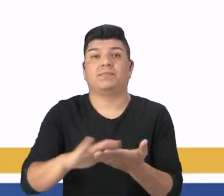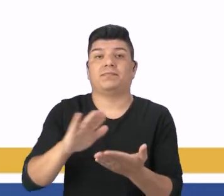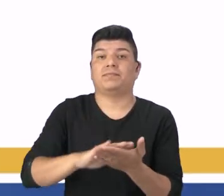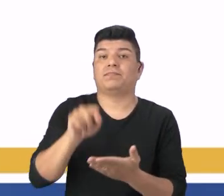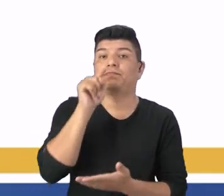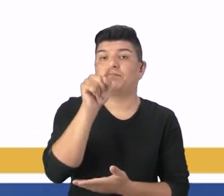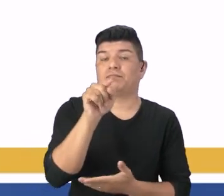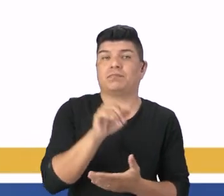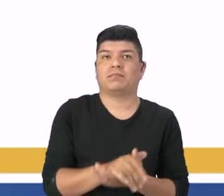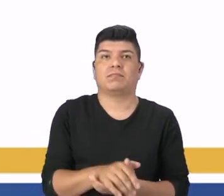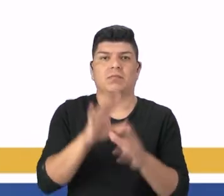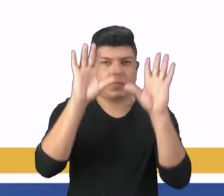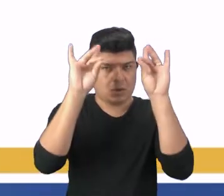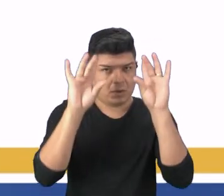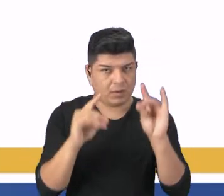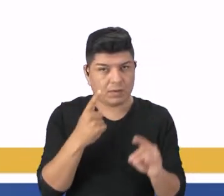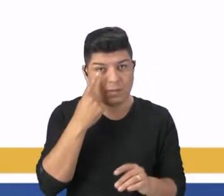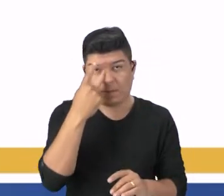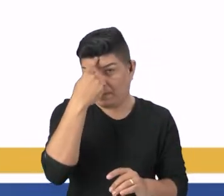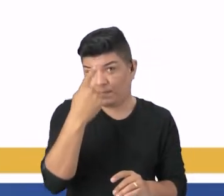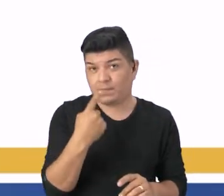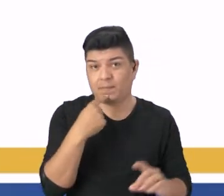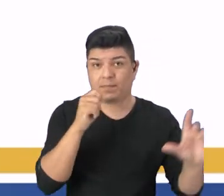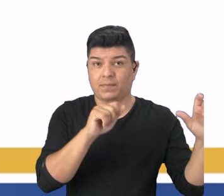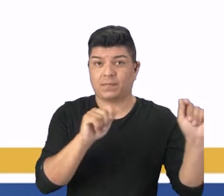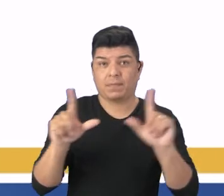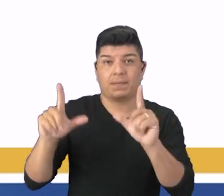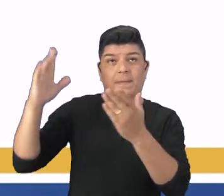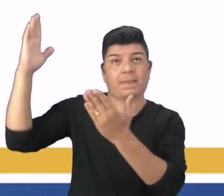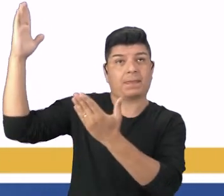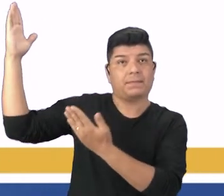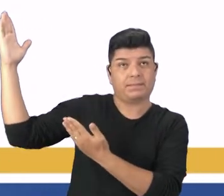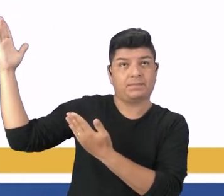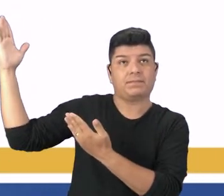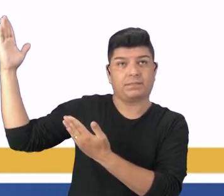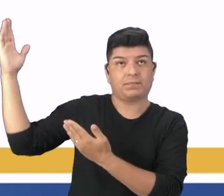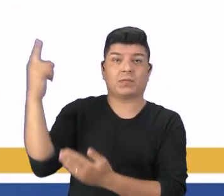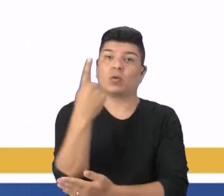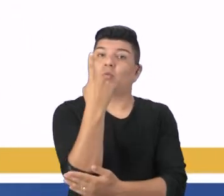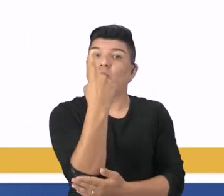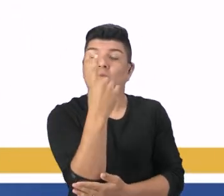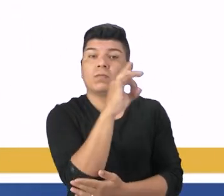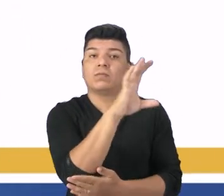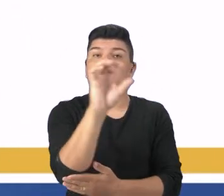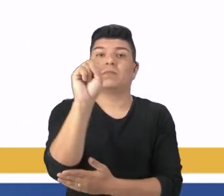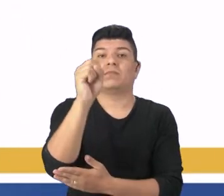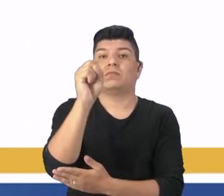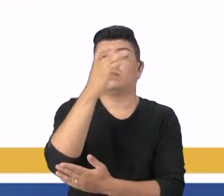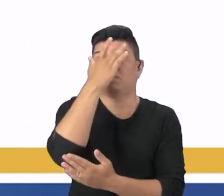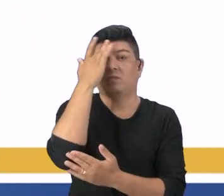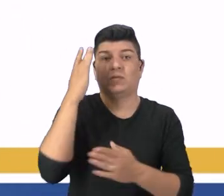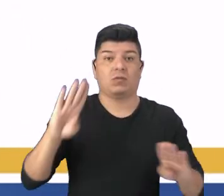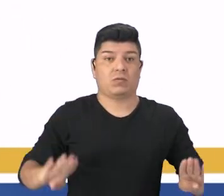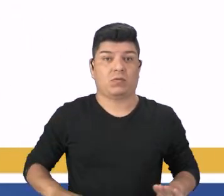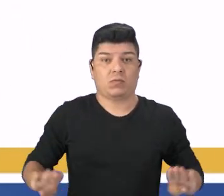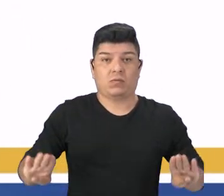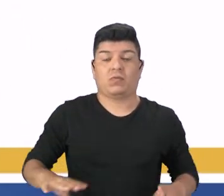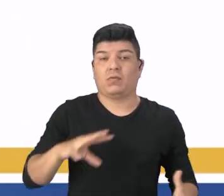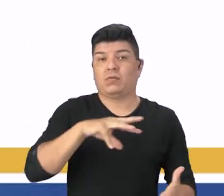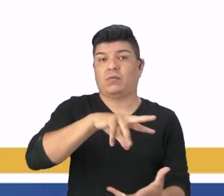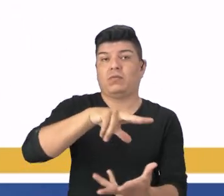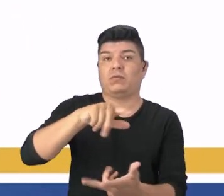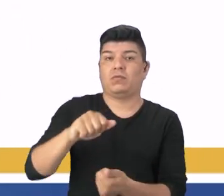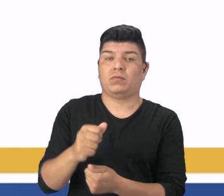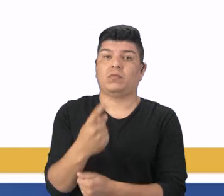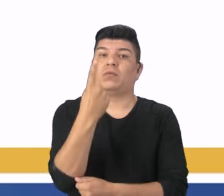Olha o detalhe aí, presta bem atenção na imagem aí na tela. 1 em cada 8 pessoas passa fome no mundo. 1/3